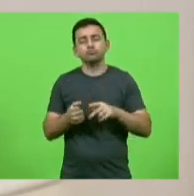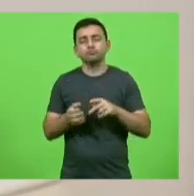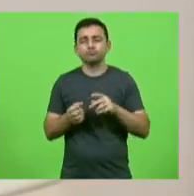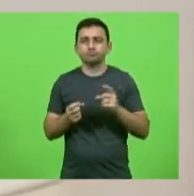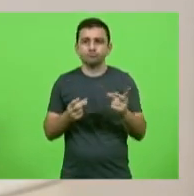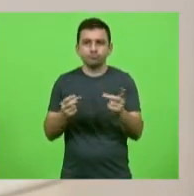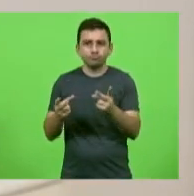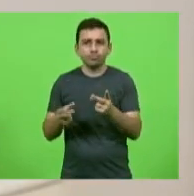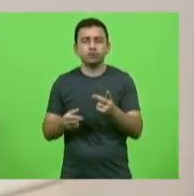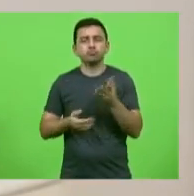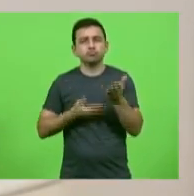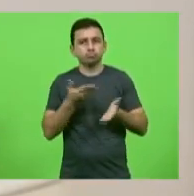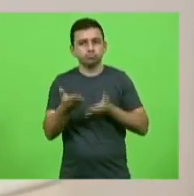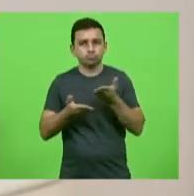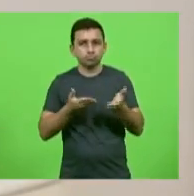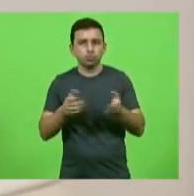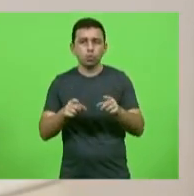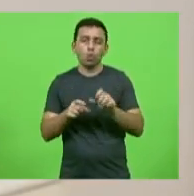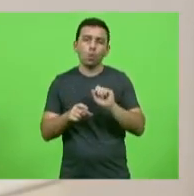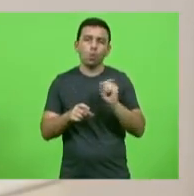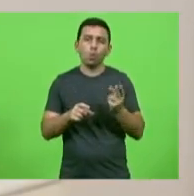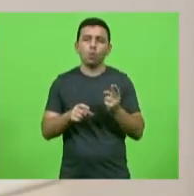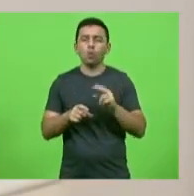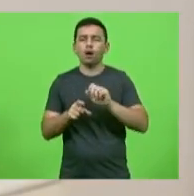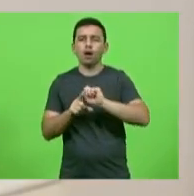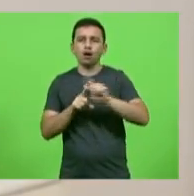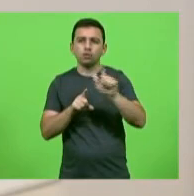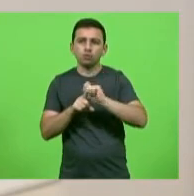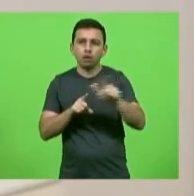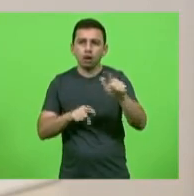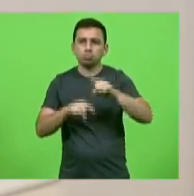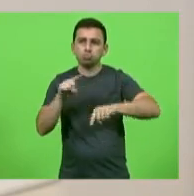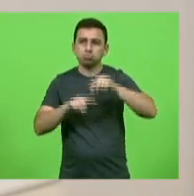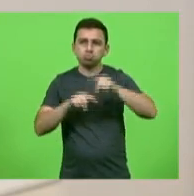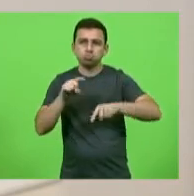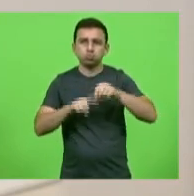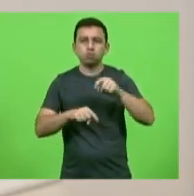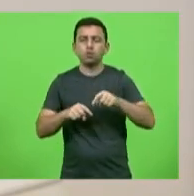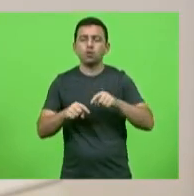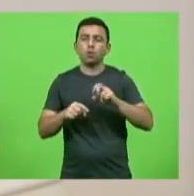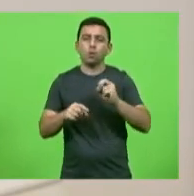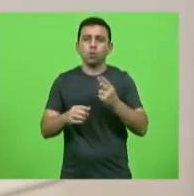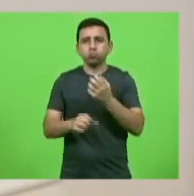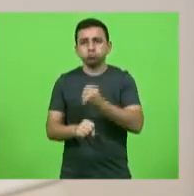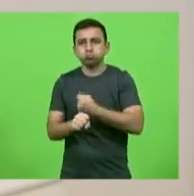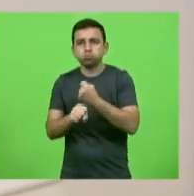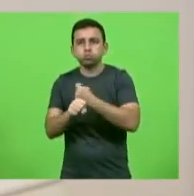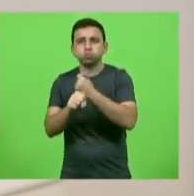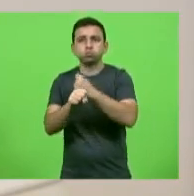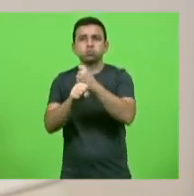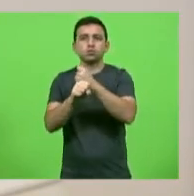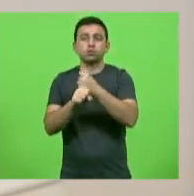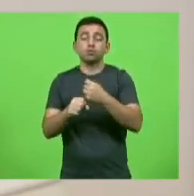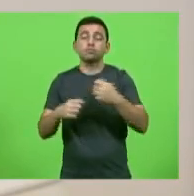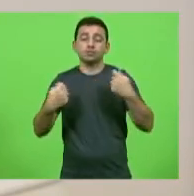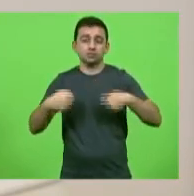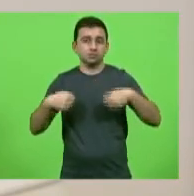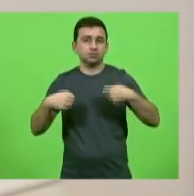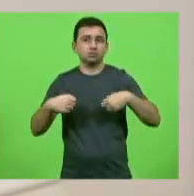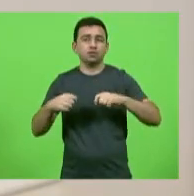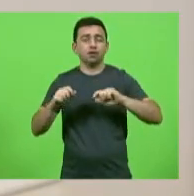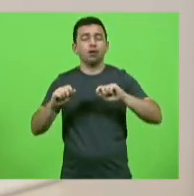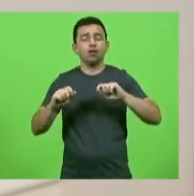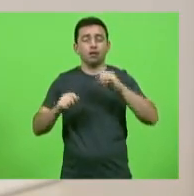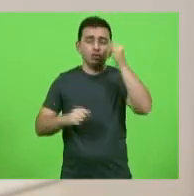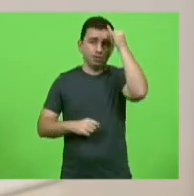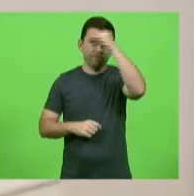de serviços à locação de móveis, imóveis e equipamentos de execução de obras necessários ao enfrentamento da pandemia do novo